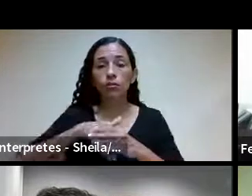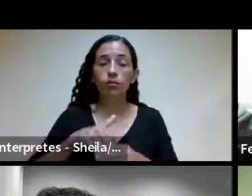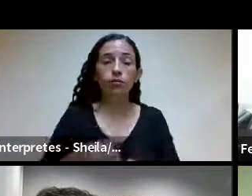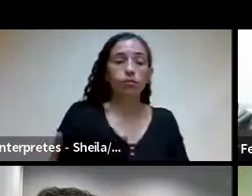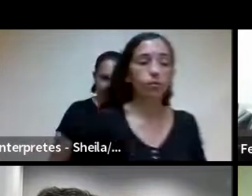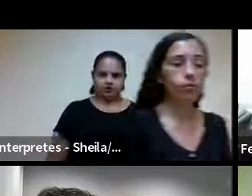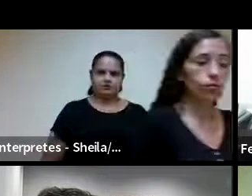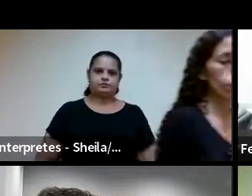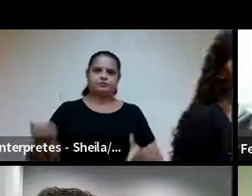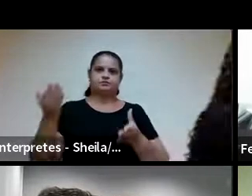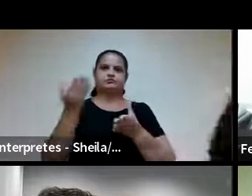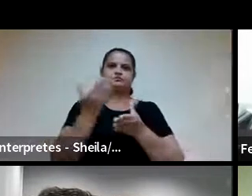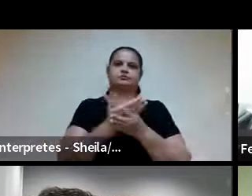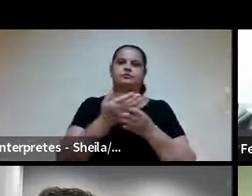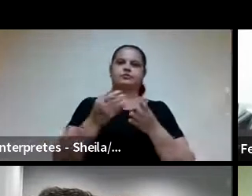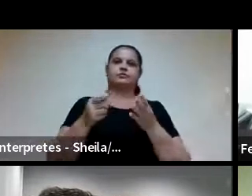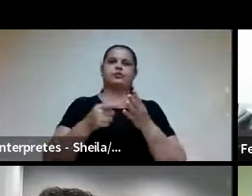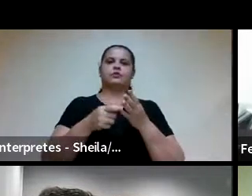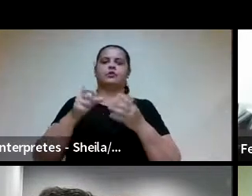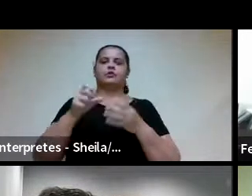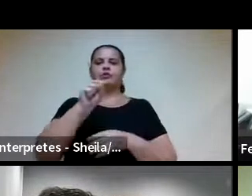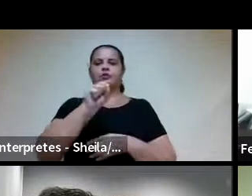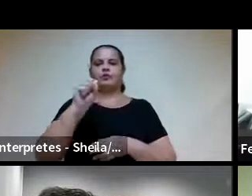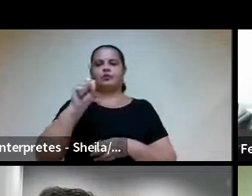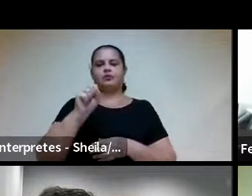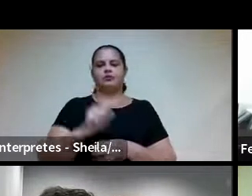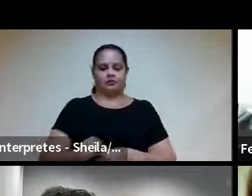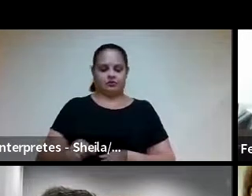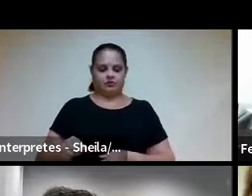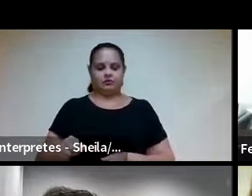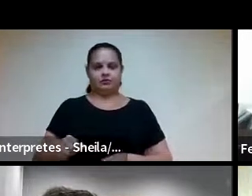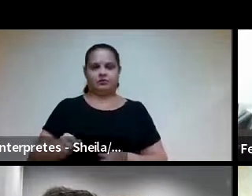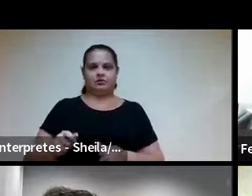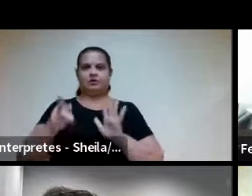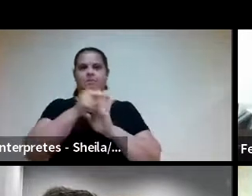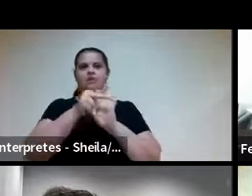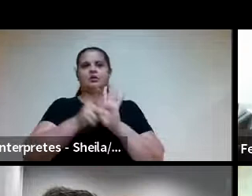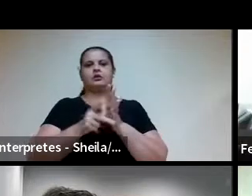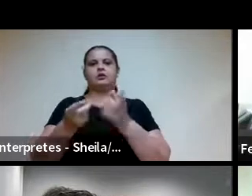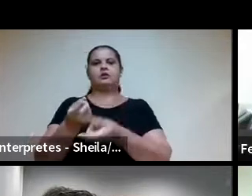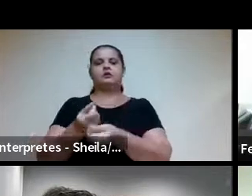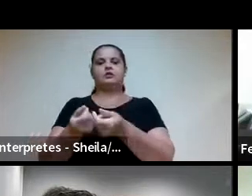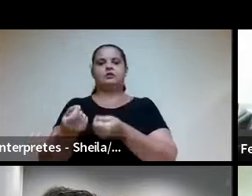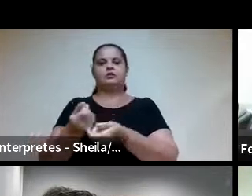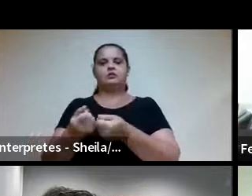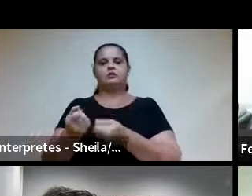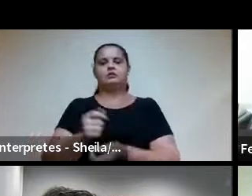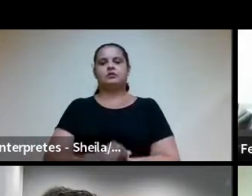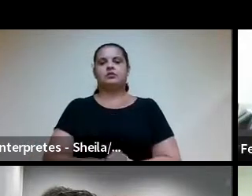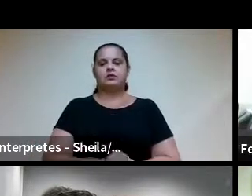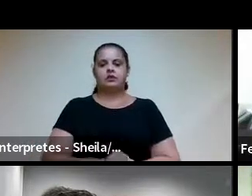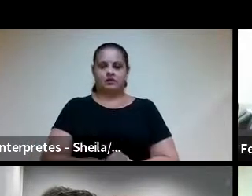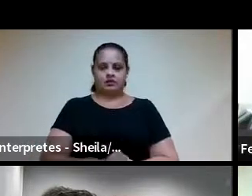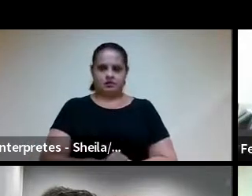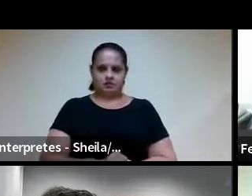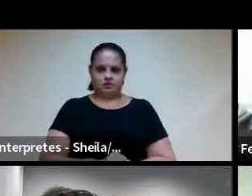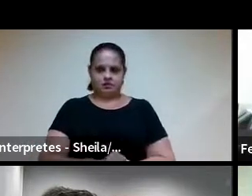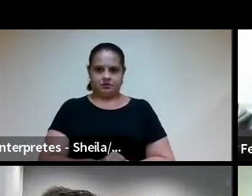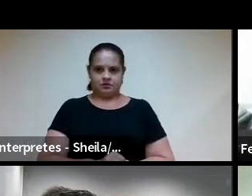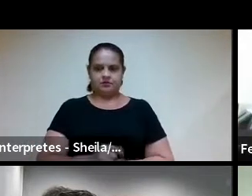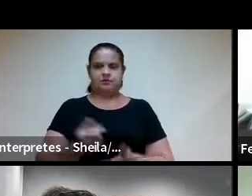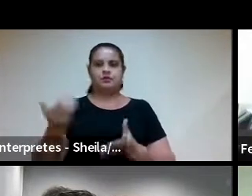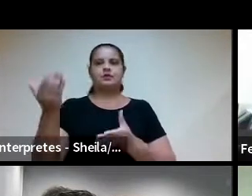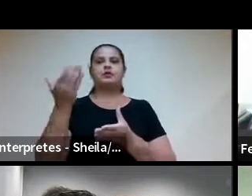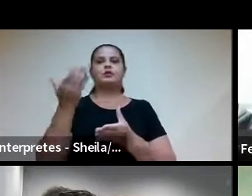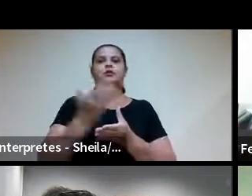oitavo processo desta pauta é um recurso eleitoral número 150. Este processo